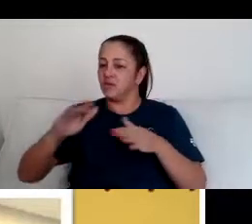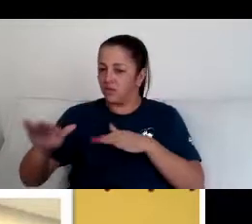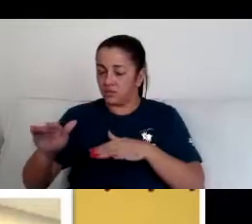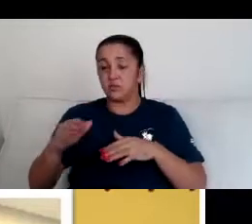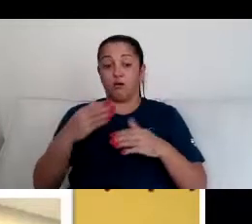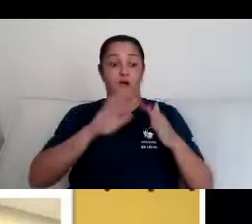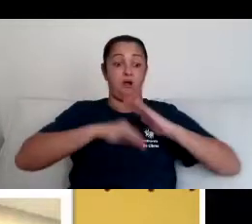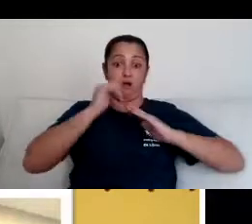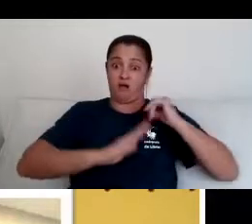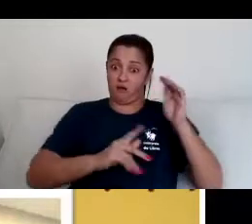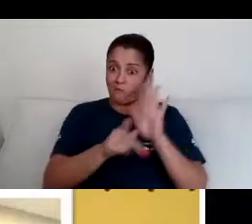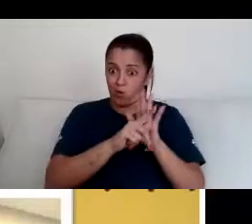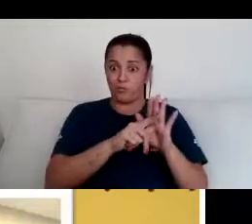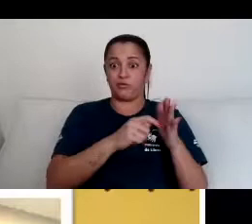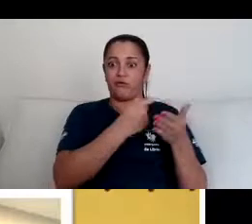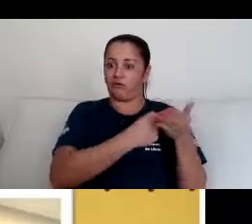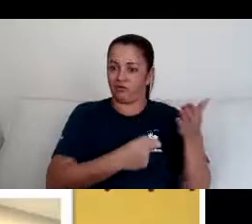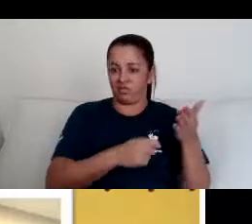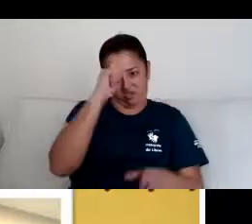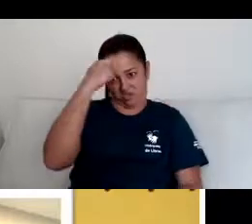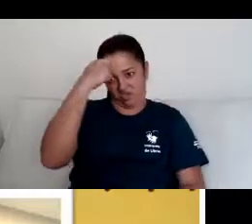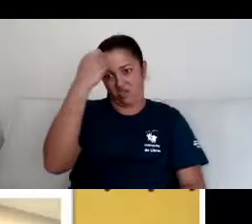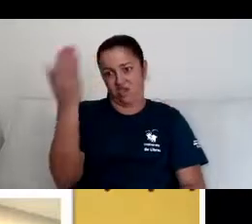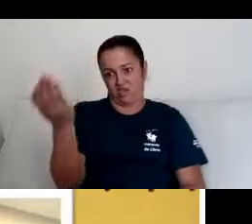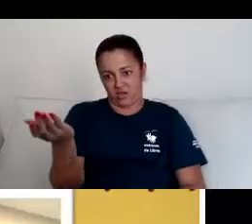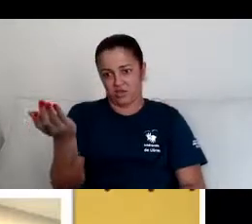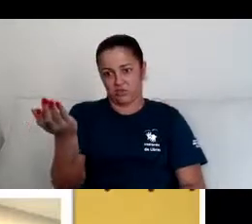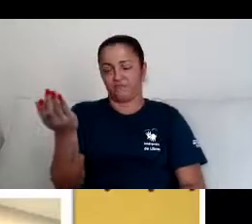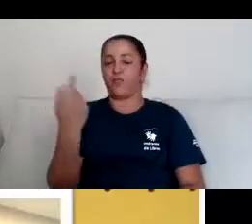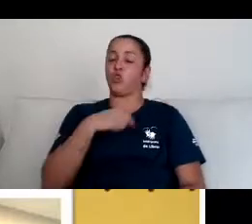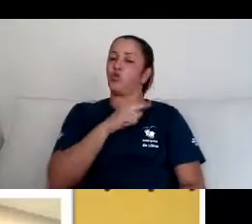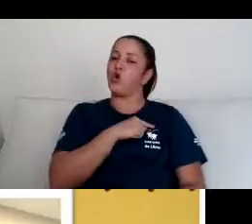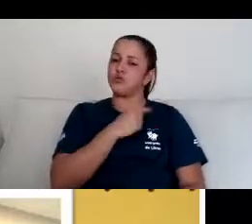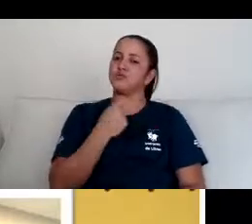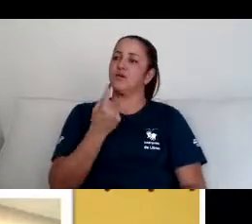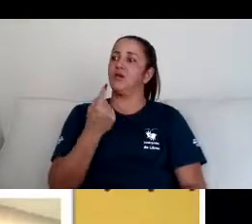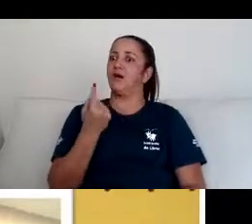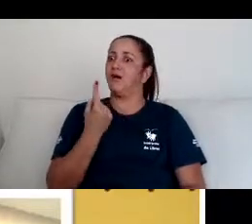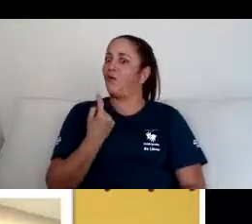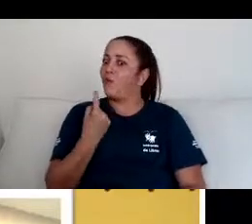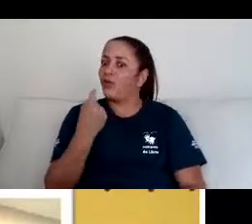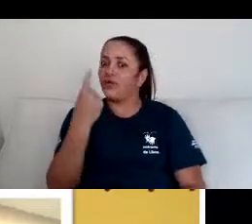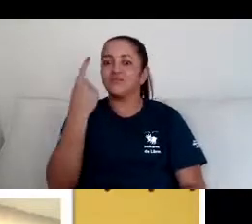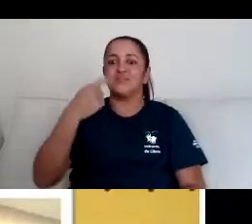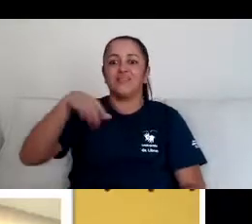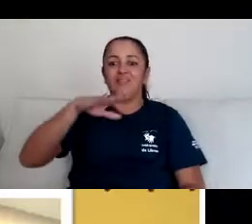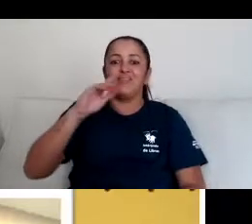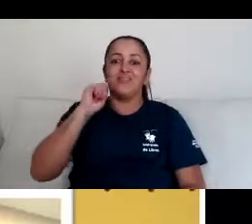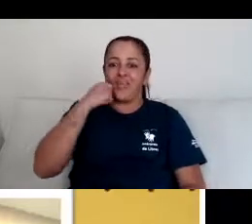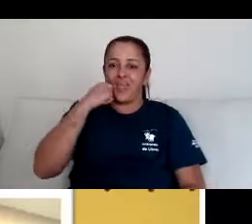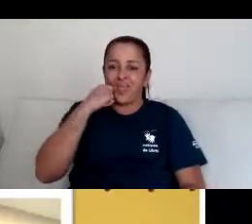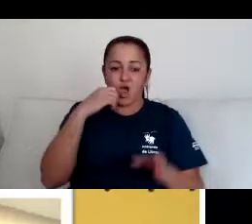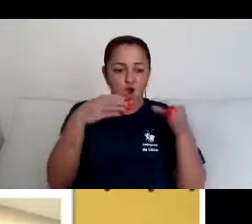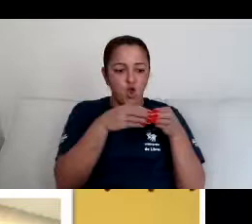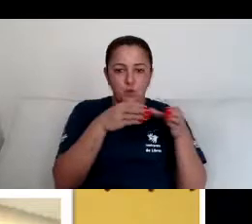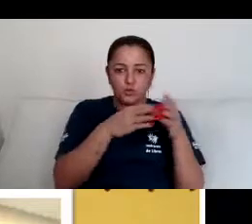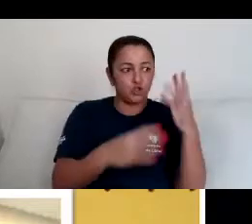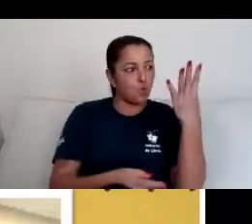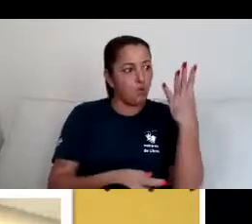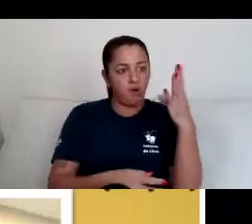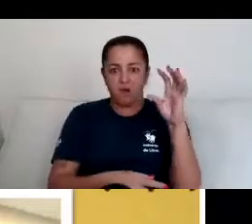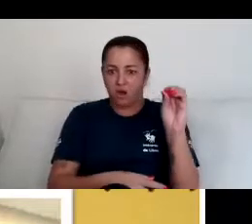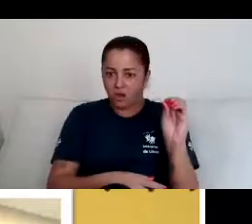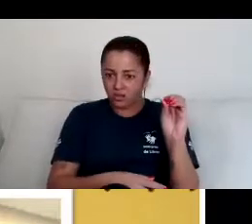Bom, nós éramos as únicas negras numa turma de 40 alunos. Pois bem, convidei elas para